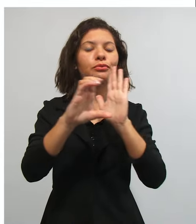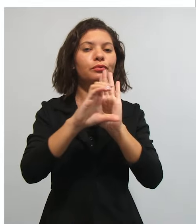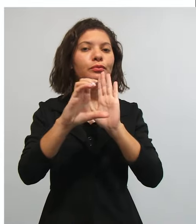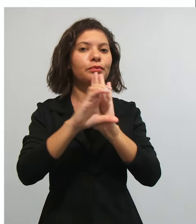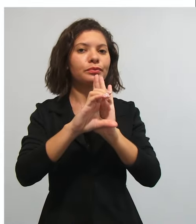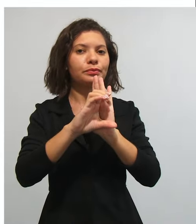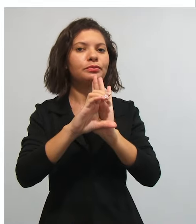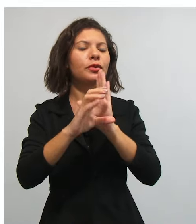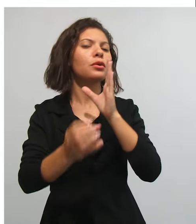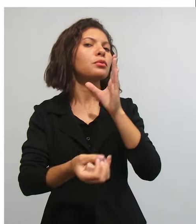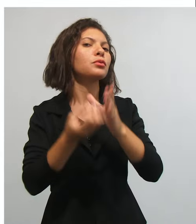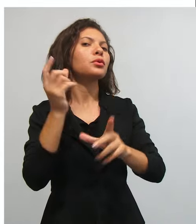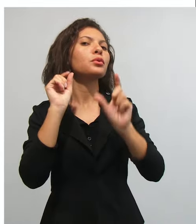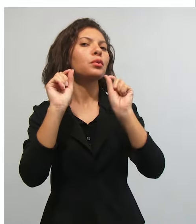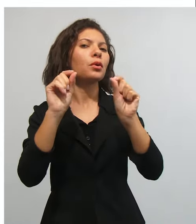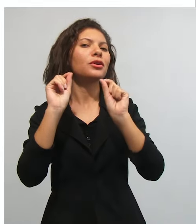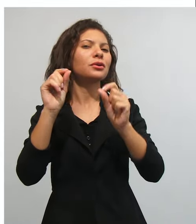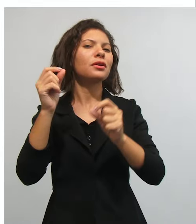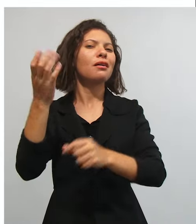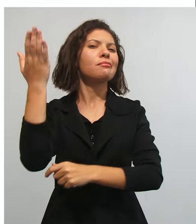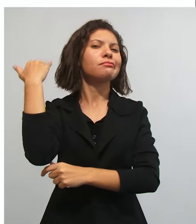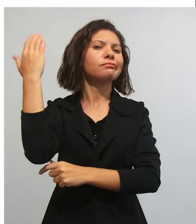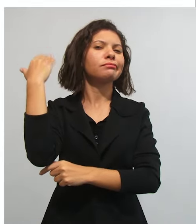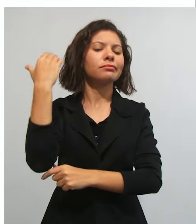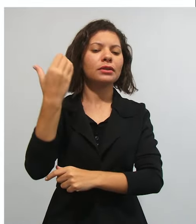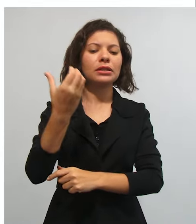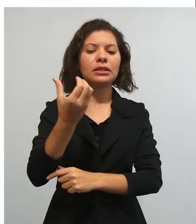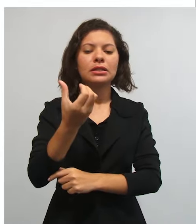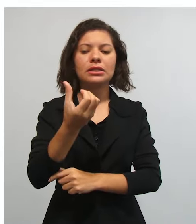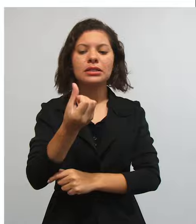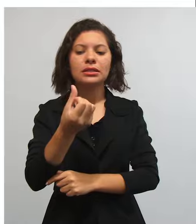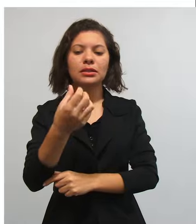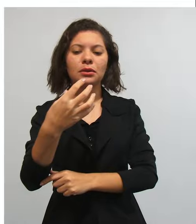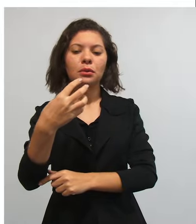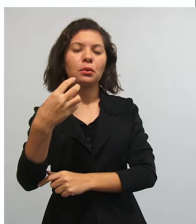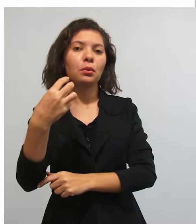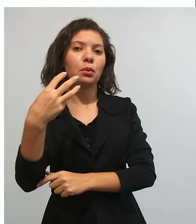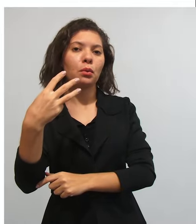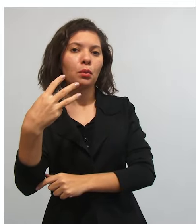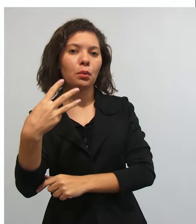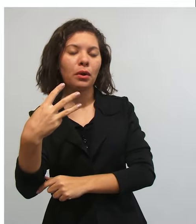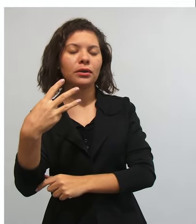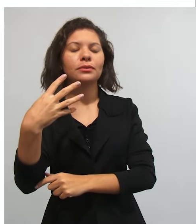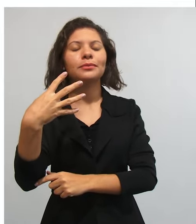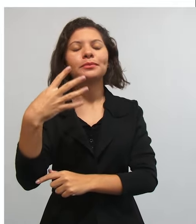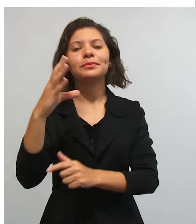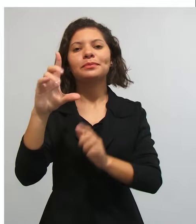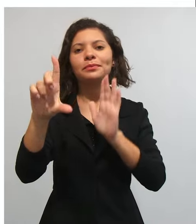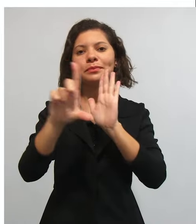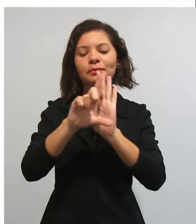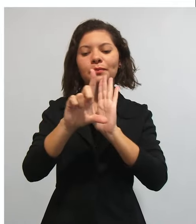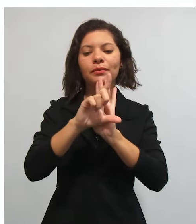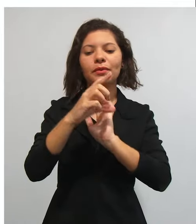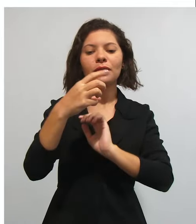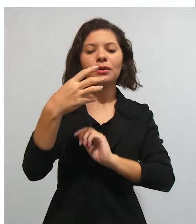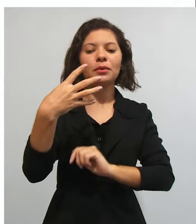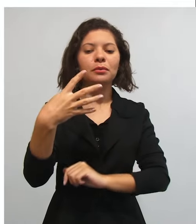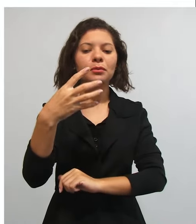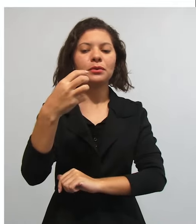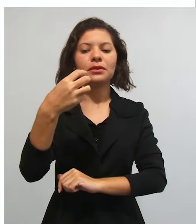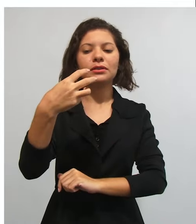foi instituído isso? Lá em 64, já na 4.320. Então, no âmbito da União,